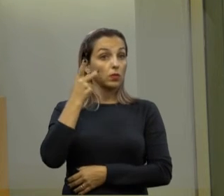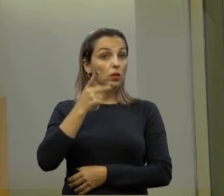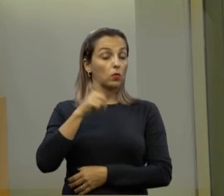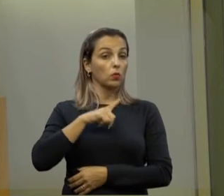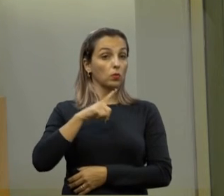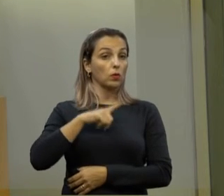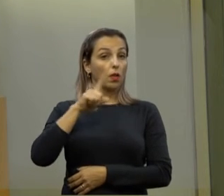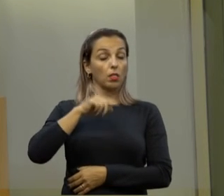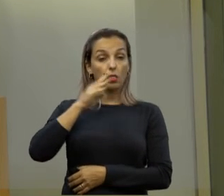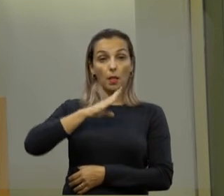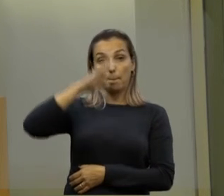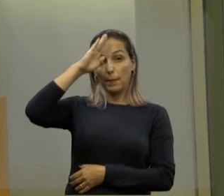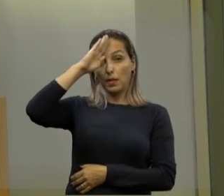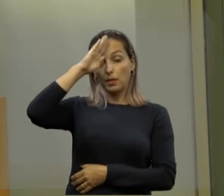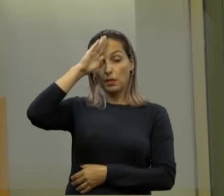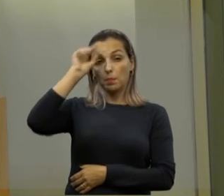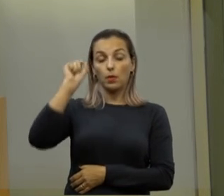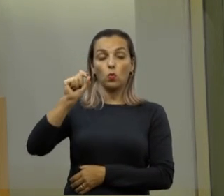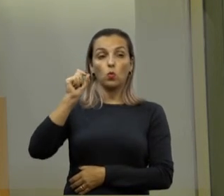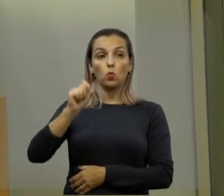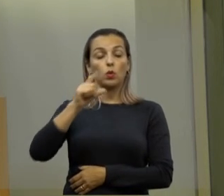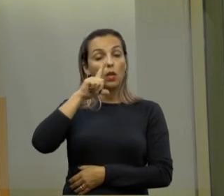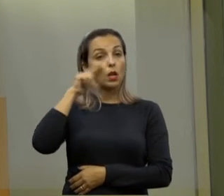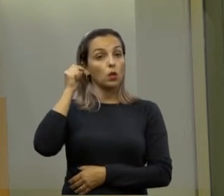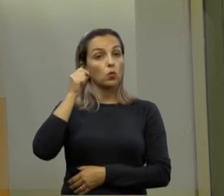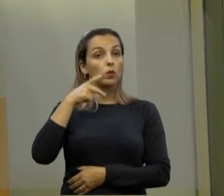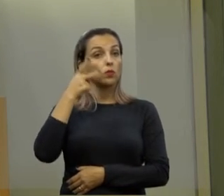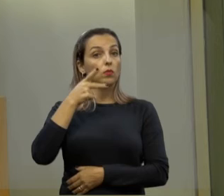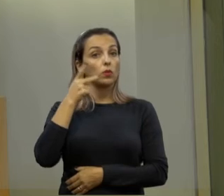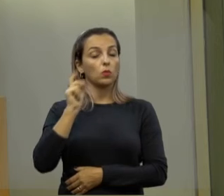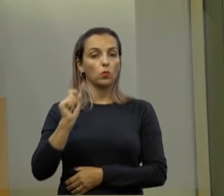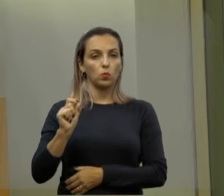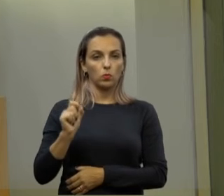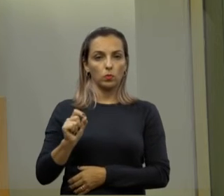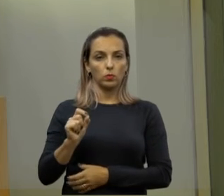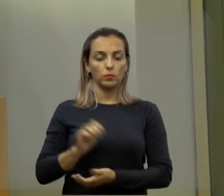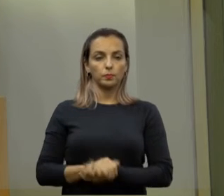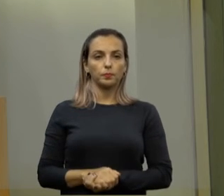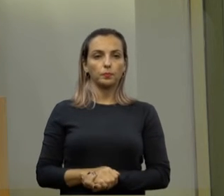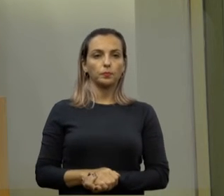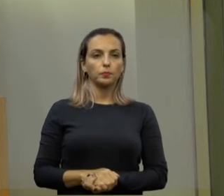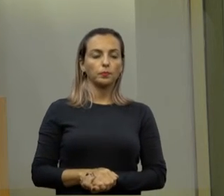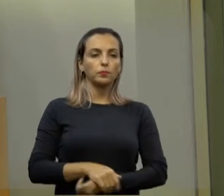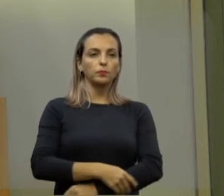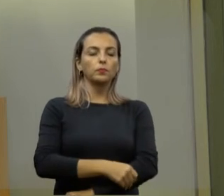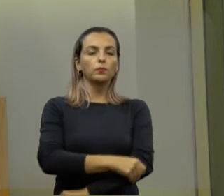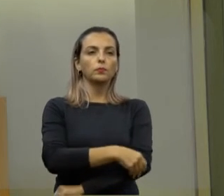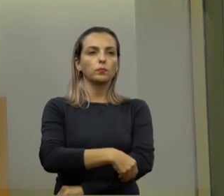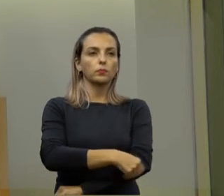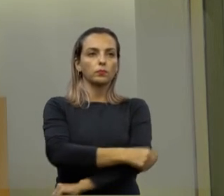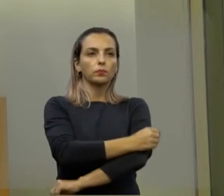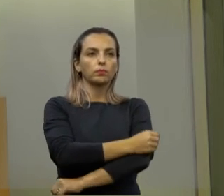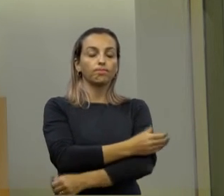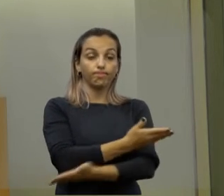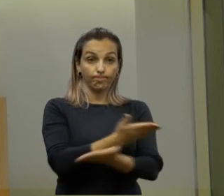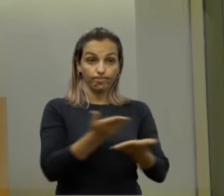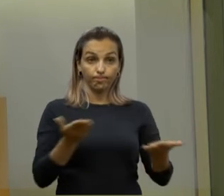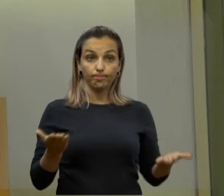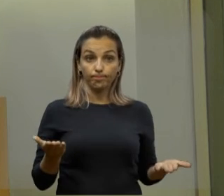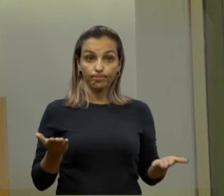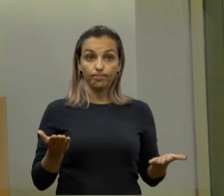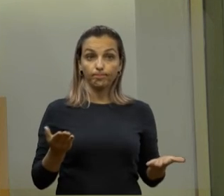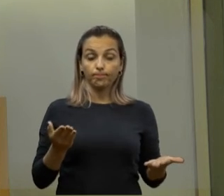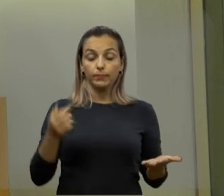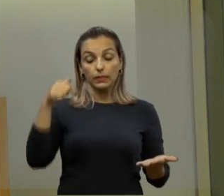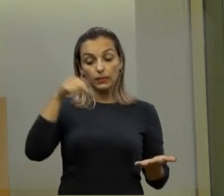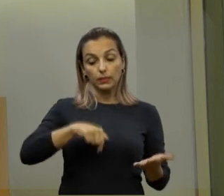primordial a fala da vereadora aluna no dia de hoje Porque de fato meus queridos nós